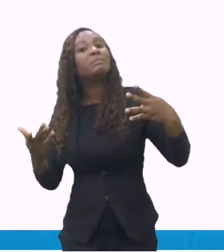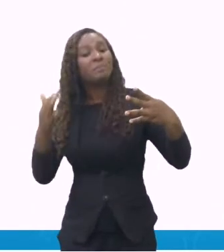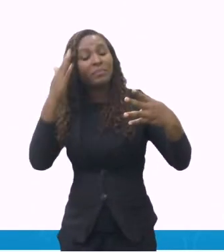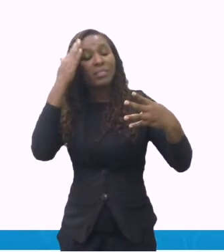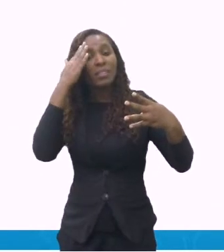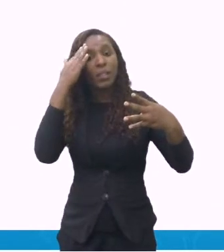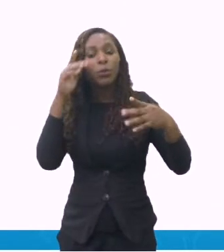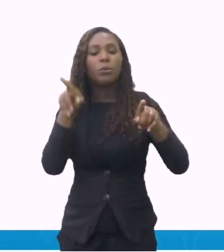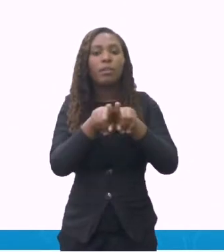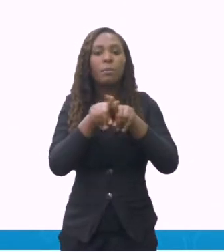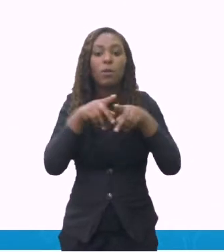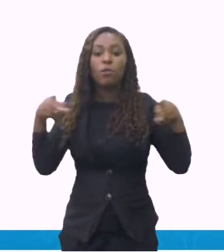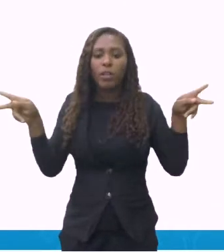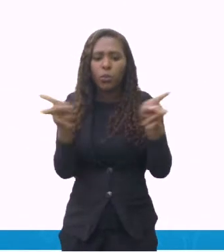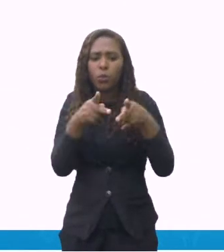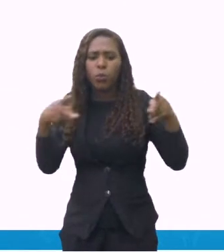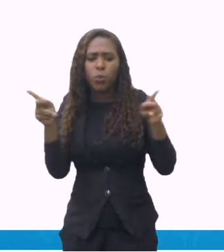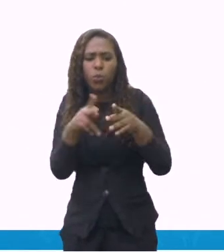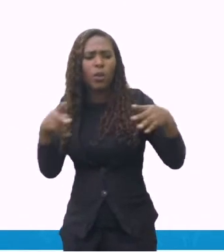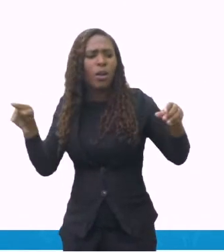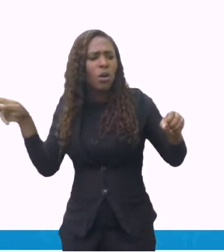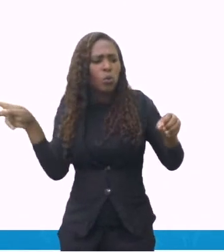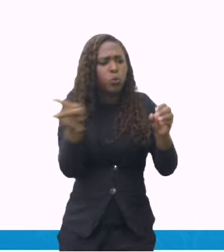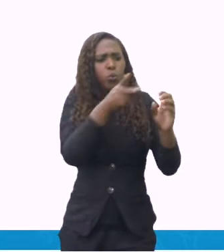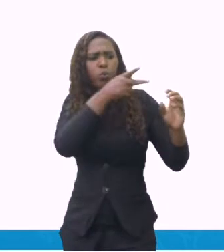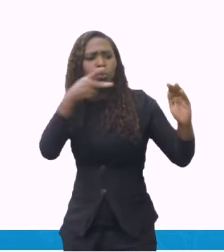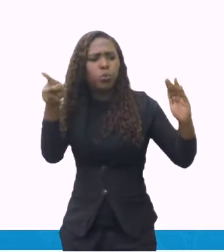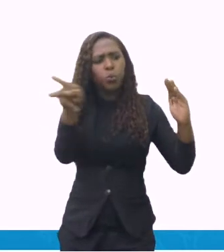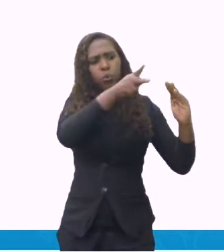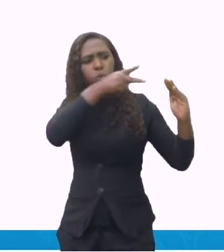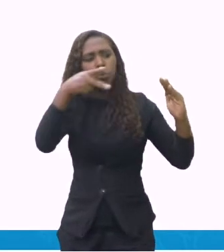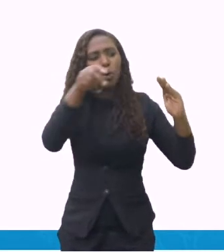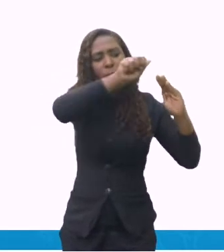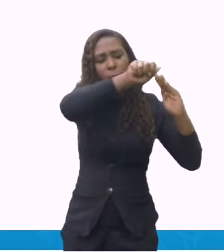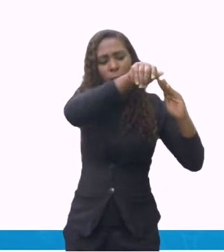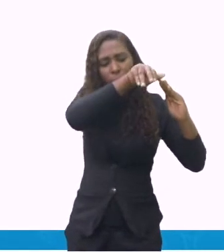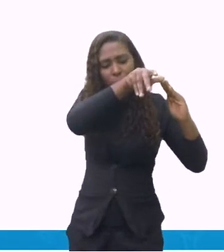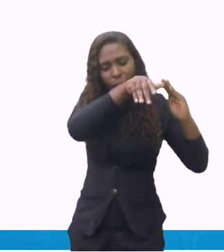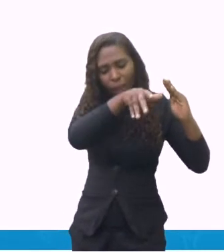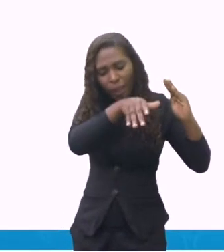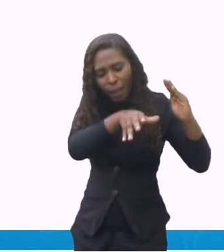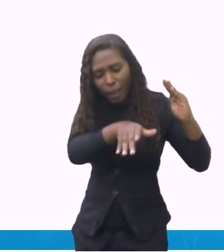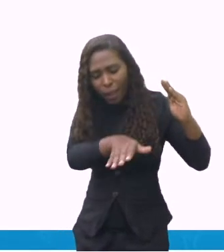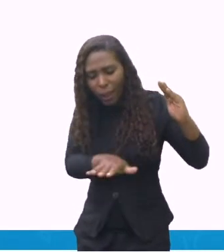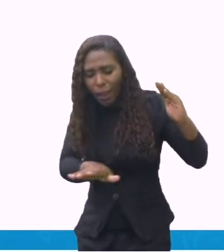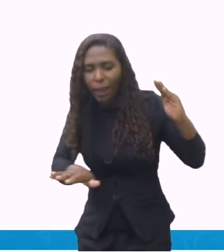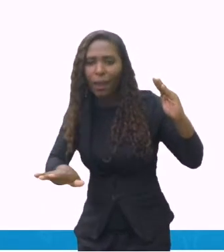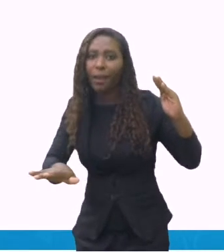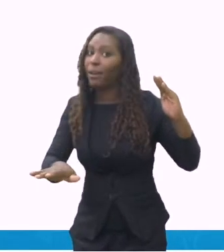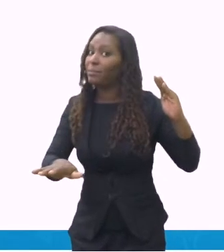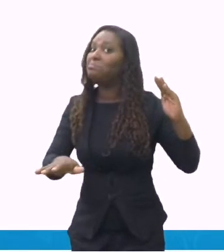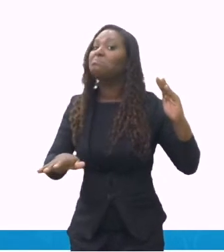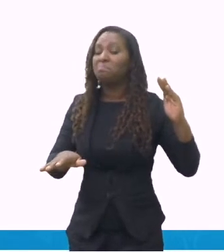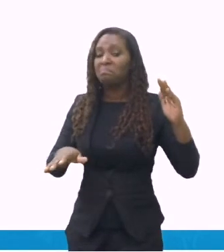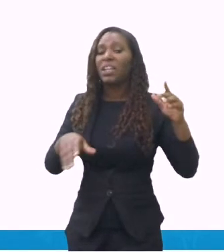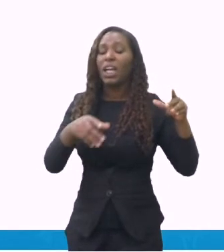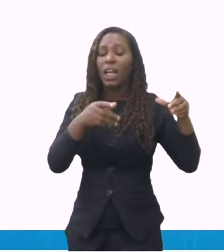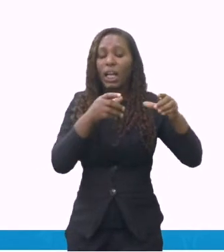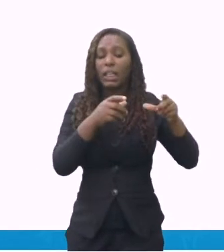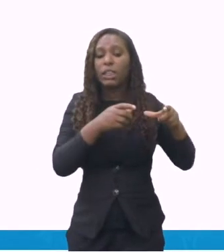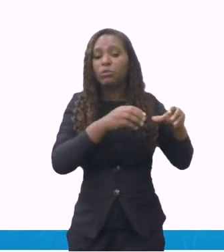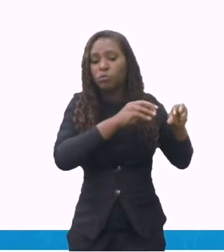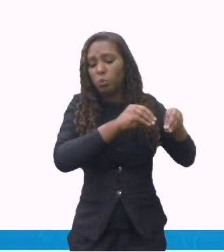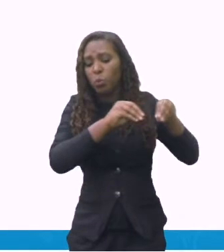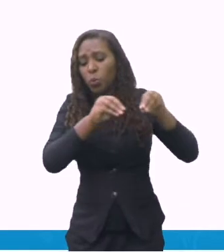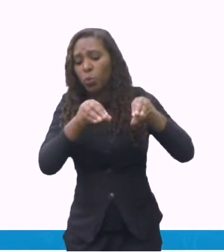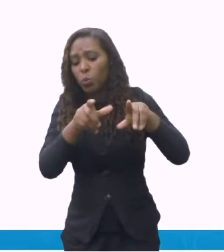partículas provenientes desta rocha para outros locais. E é importante salientar que esta